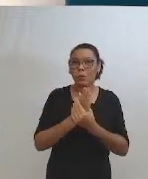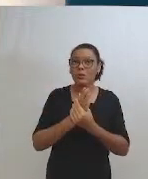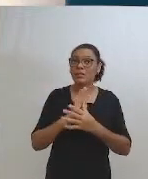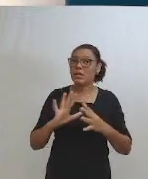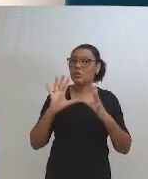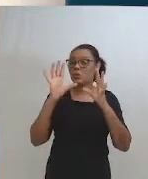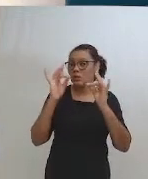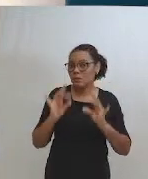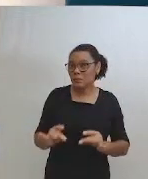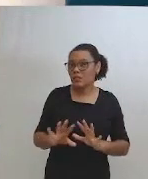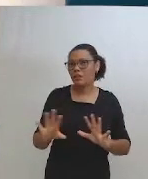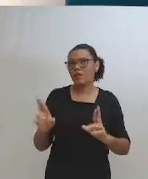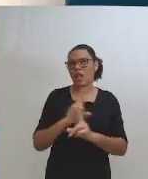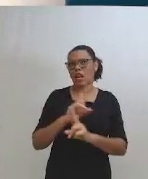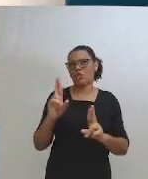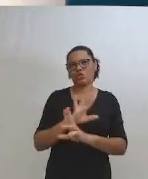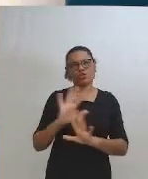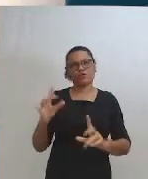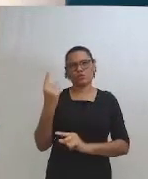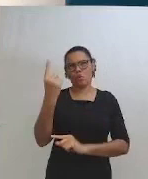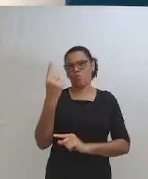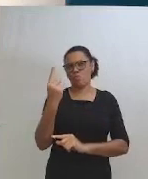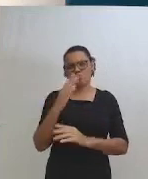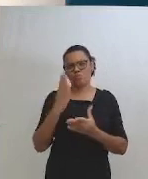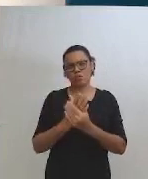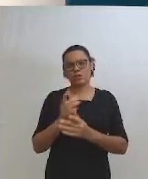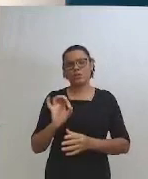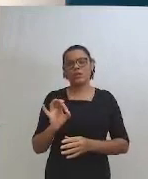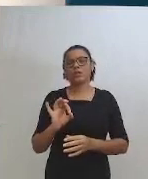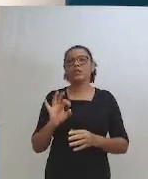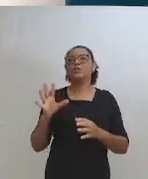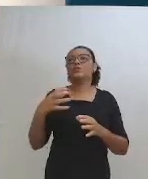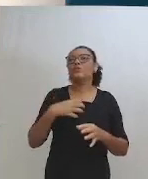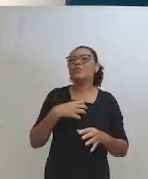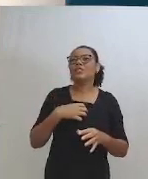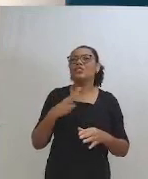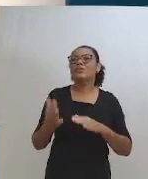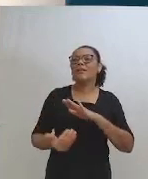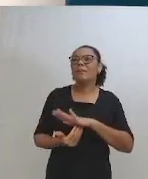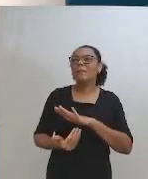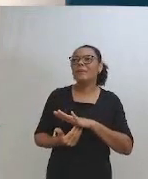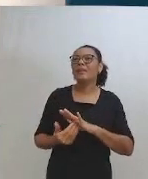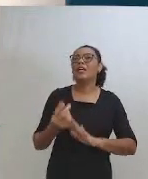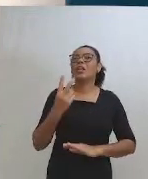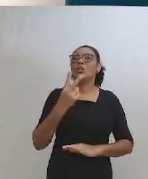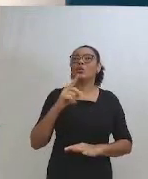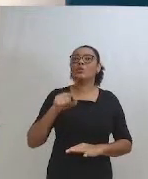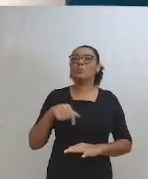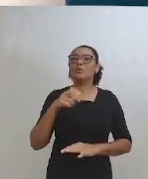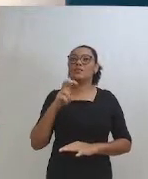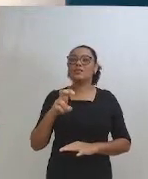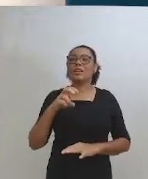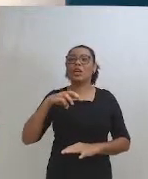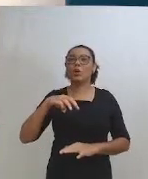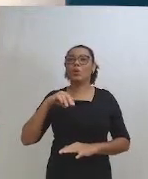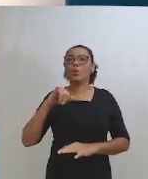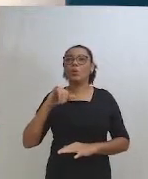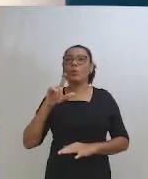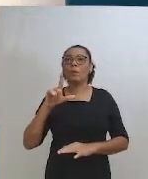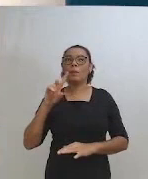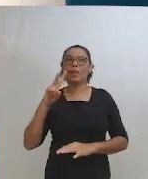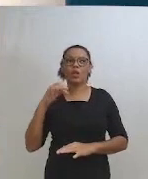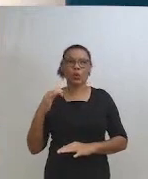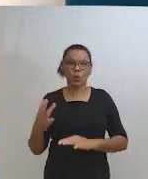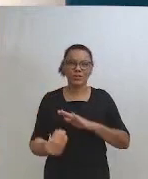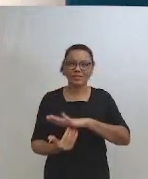a um caso específico, no sentido de delimitar o teto de 2,5 milhões para esse tipo de multa. Então, com a devida